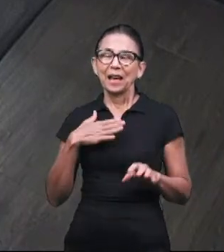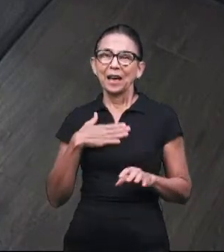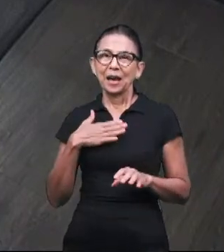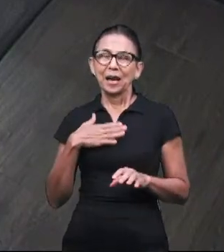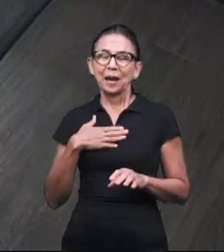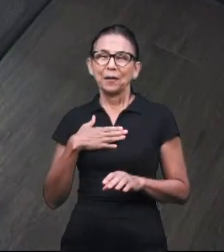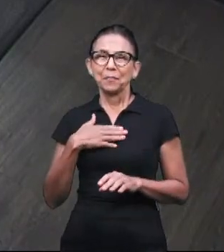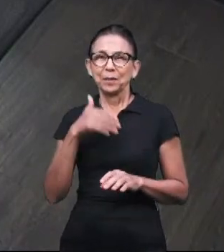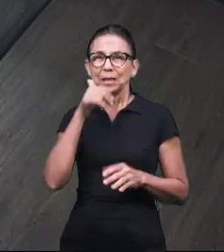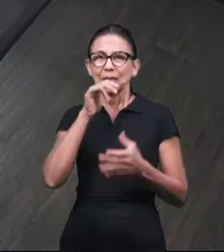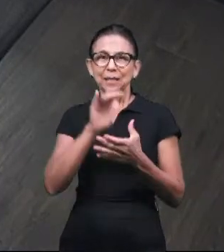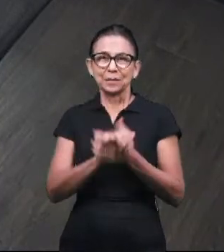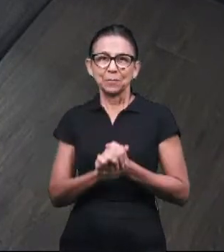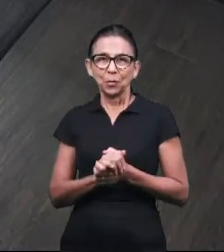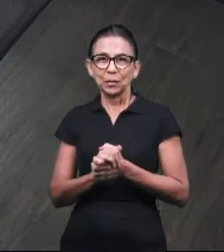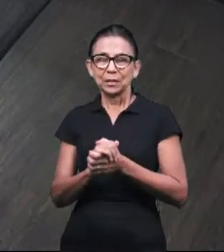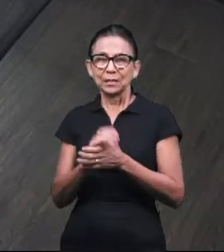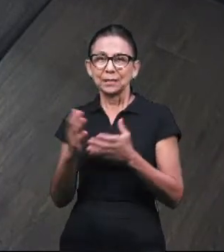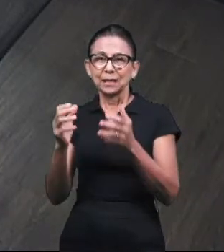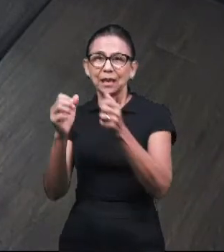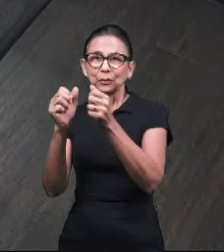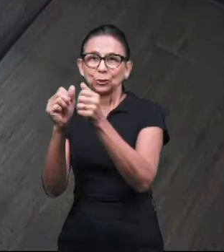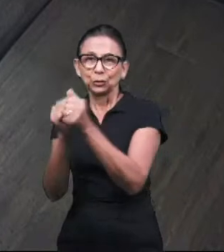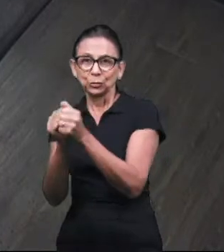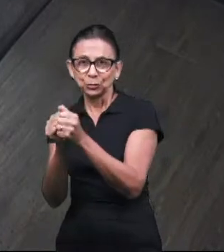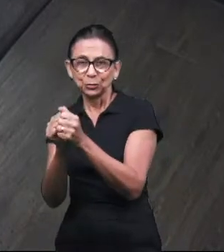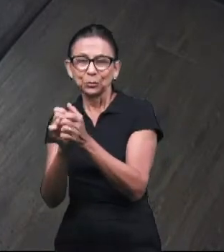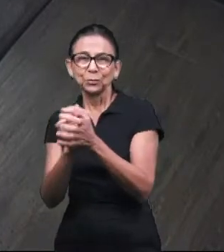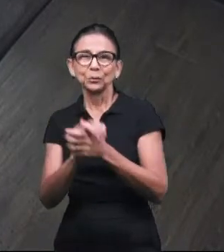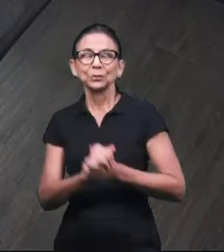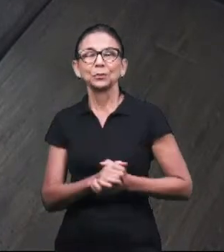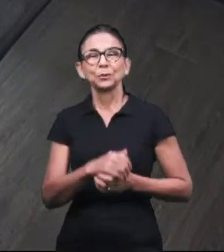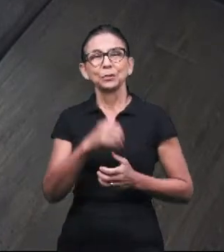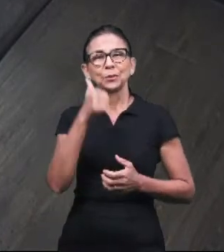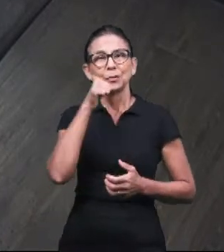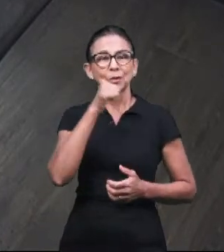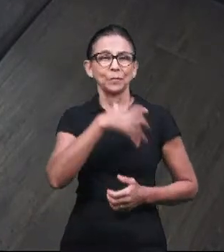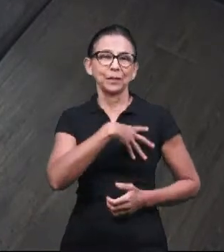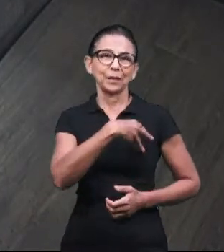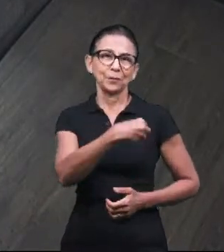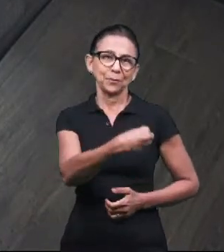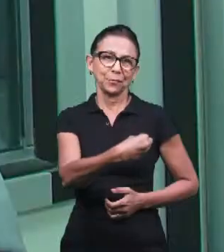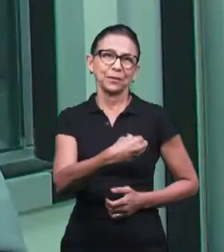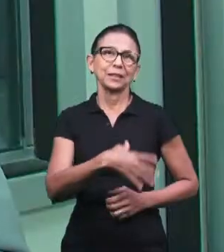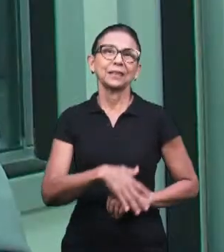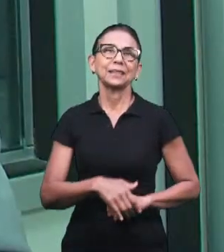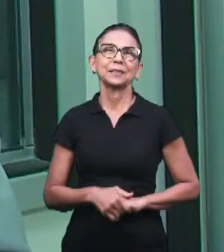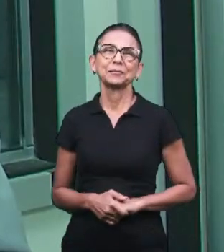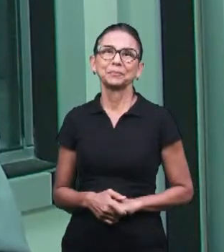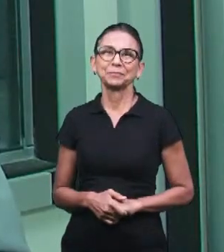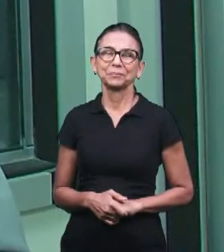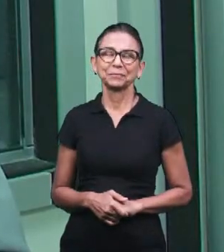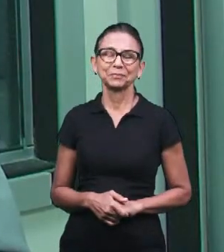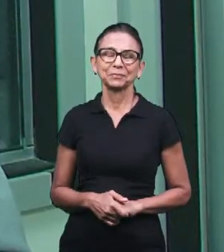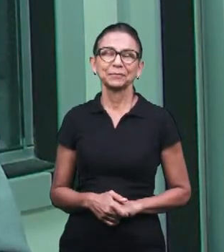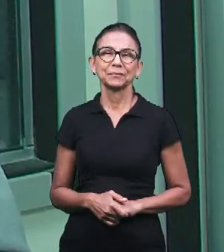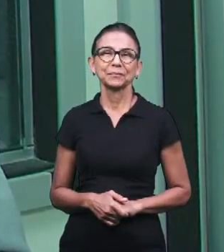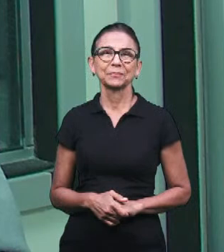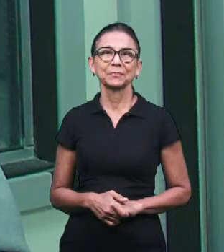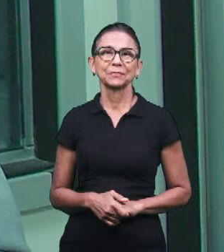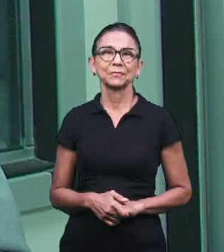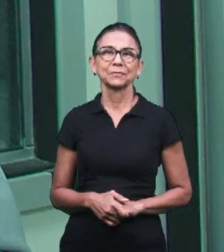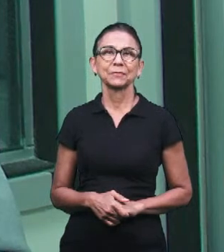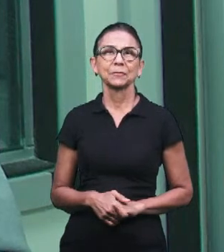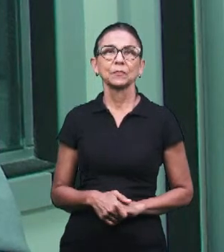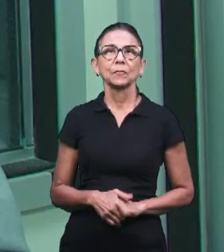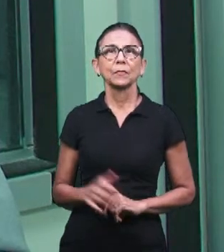nos próximos dias. E vai ser vizinha da Rádio Manaim. Oh, né? Parabéns. Nós viemos juntos de Vitória. Mas nós estávamos